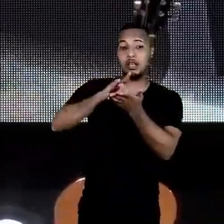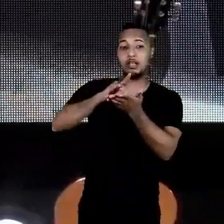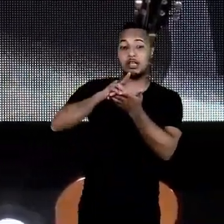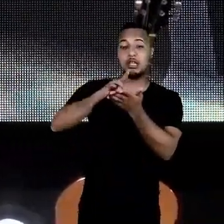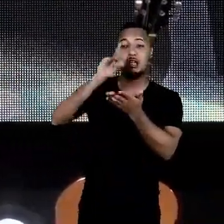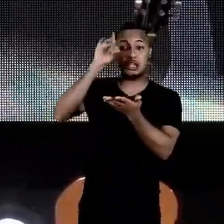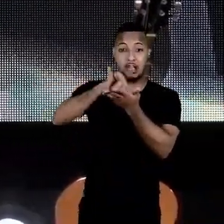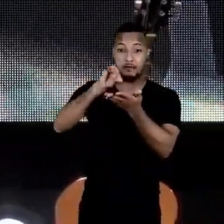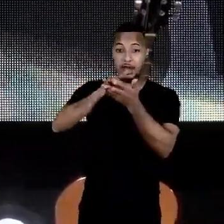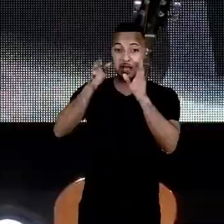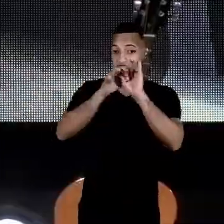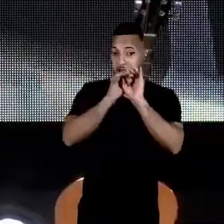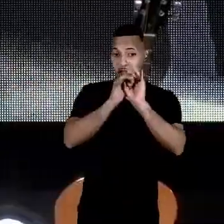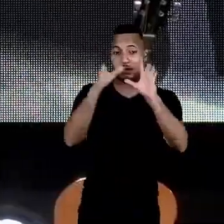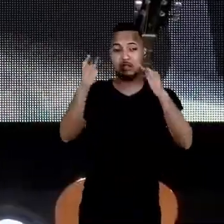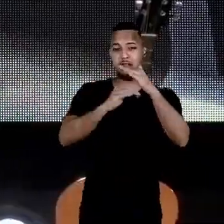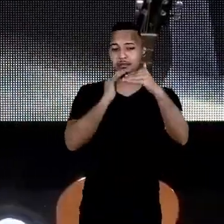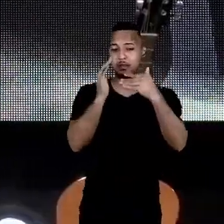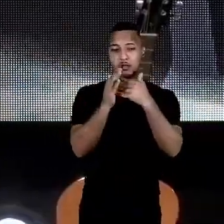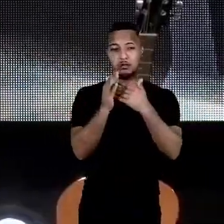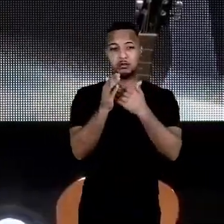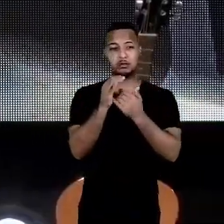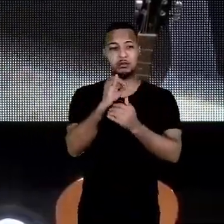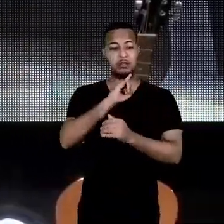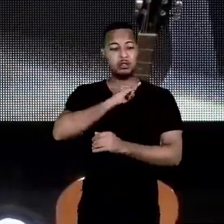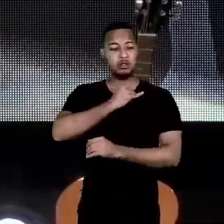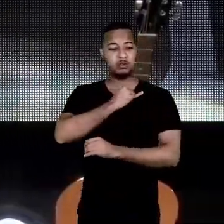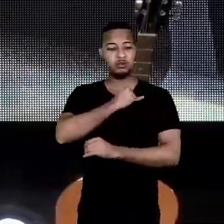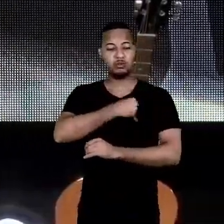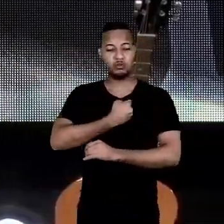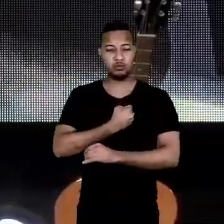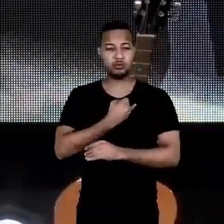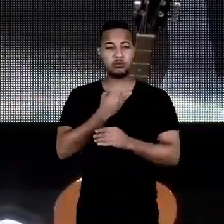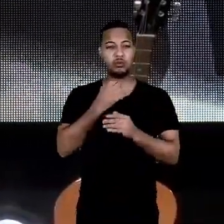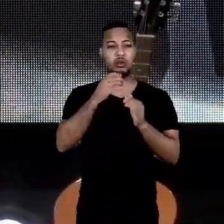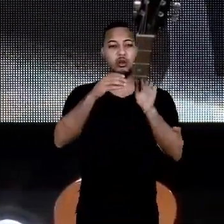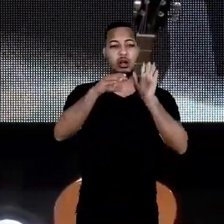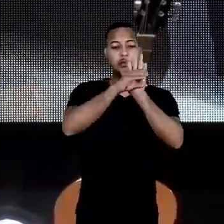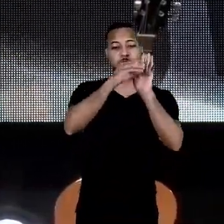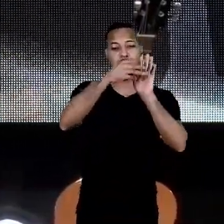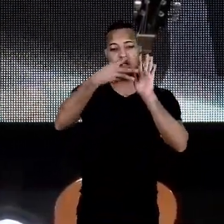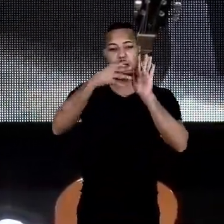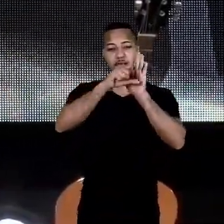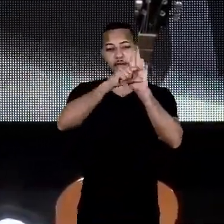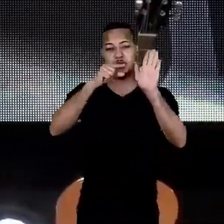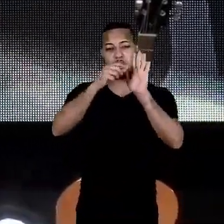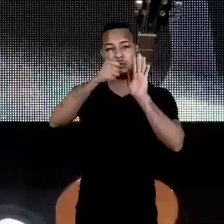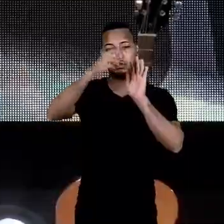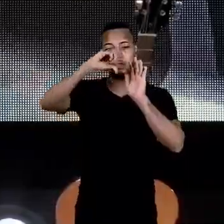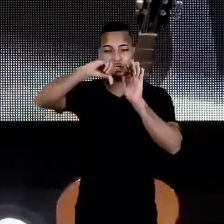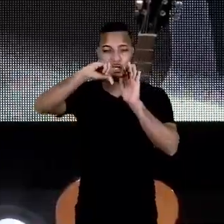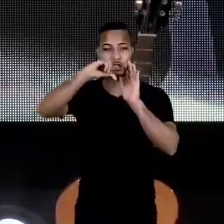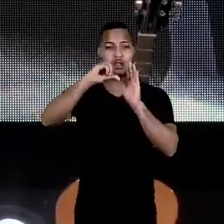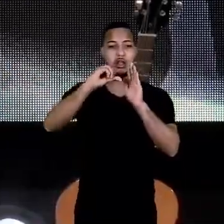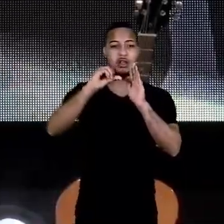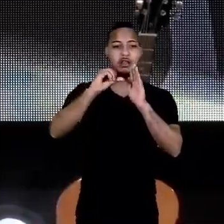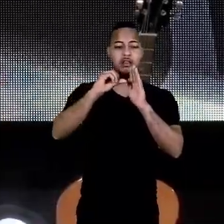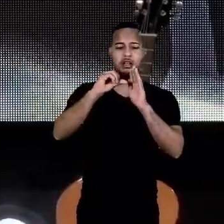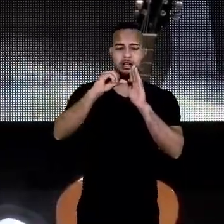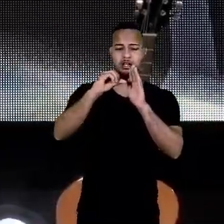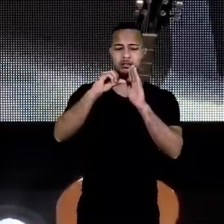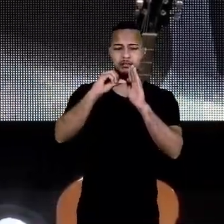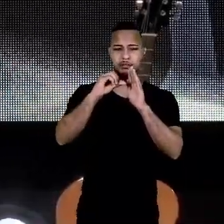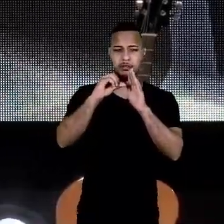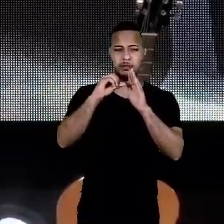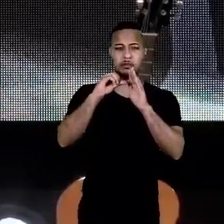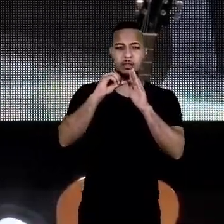libertará. Jesus falou em João 3,19, dizendo, a luz veio no mundo, mas os homens amaram mais as